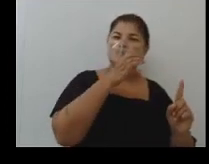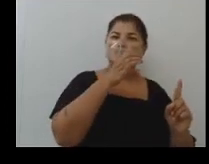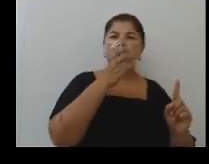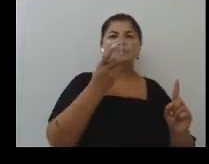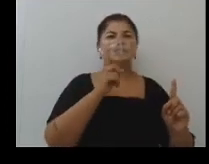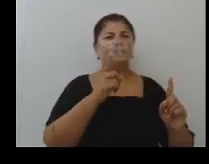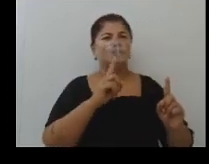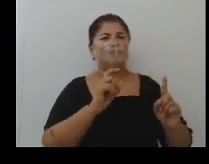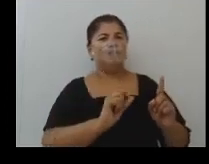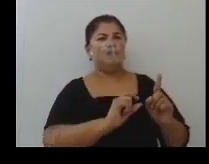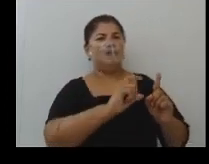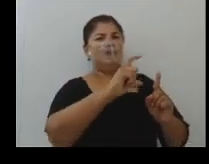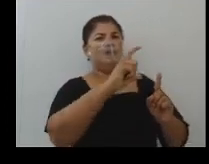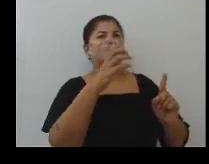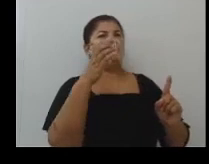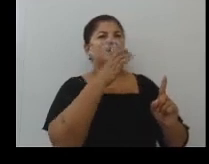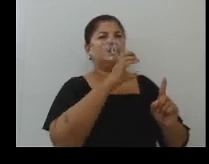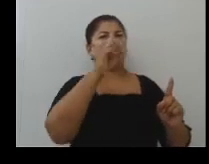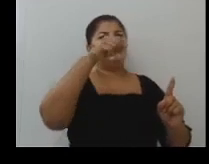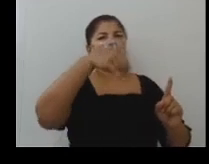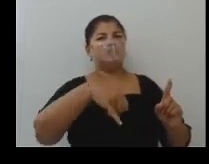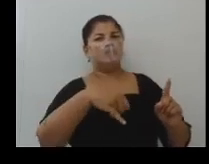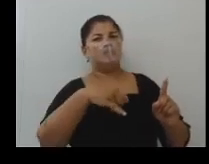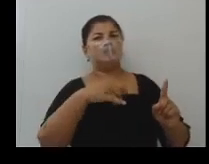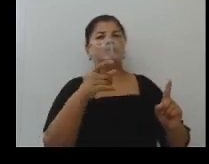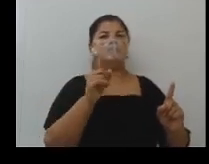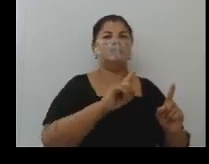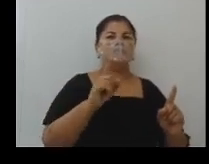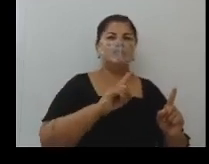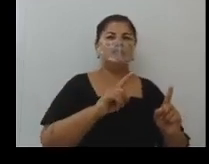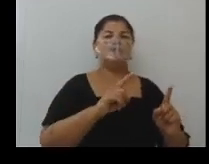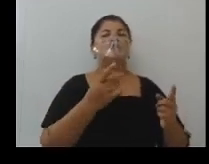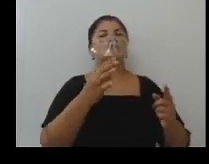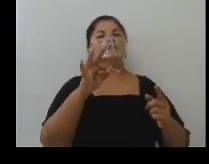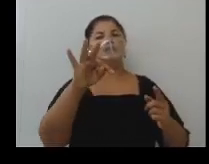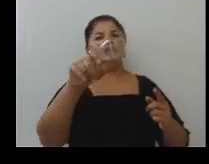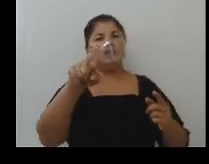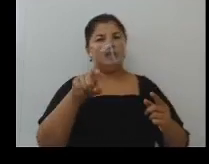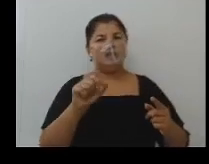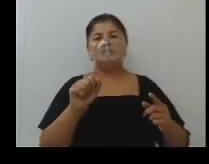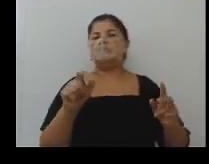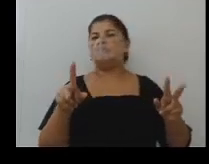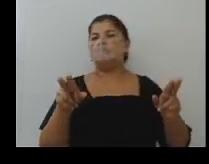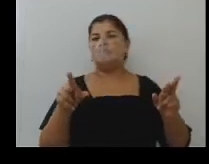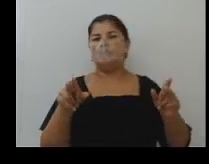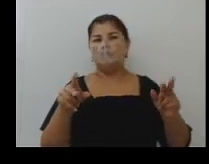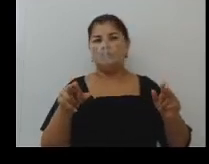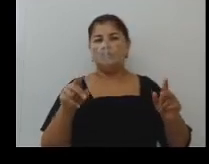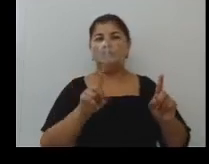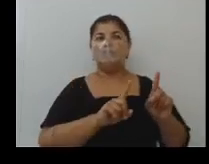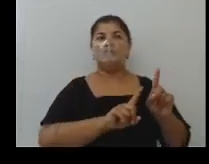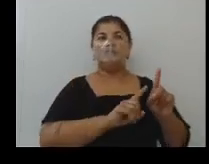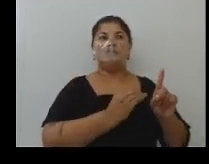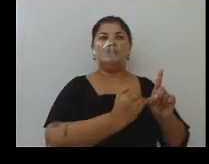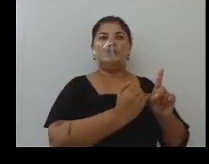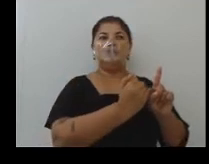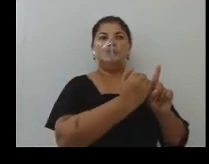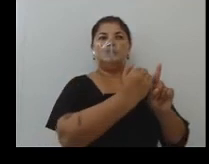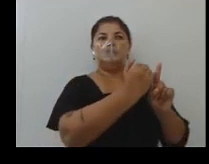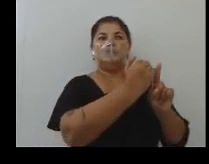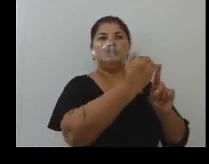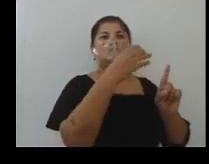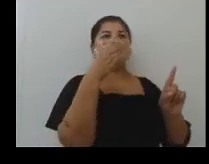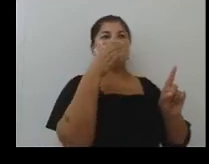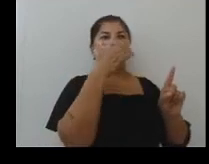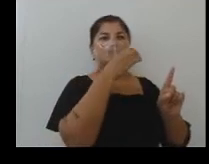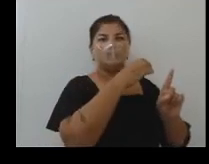Não. Maior no aquecimento, sim. Menor no resfriamento, não. A taxa é a mesma. Maior no aquecimento, sim. Maior no